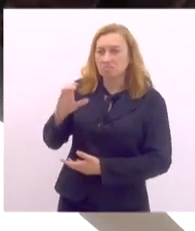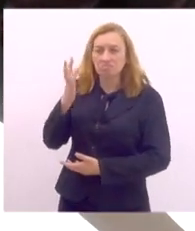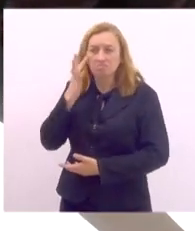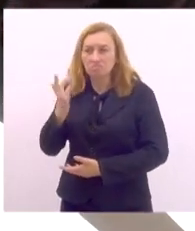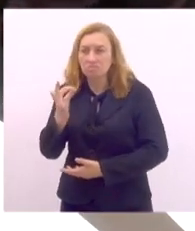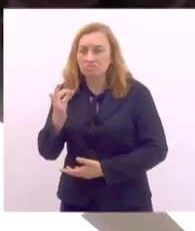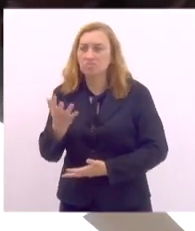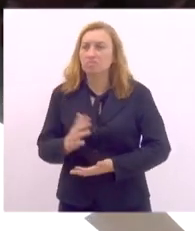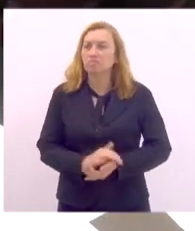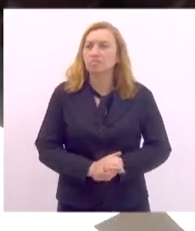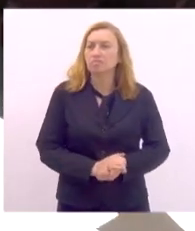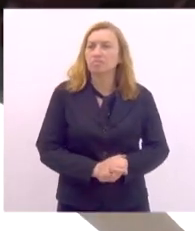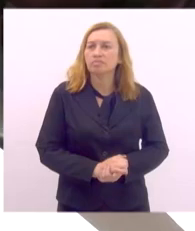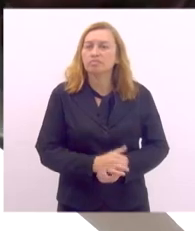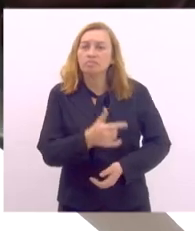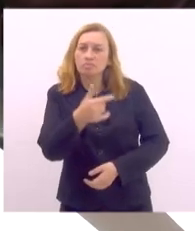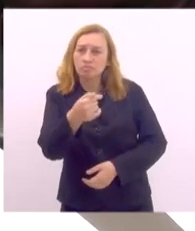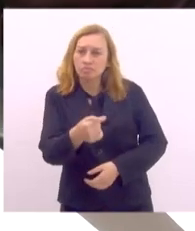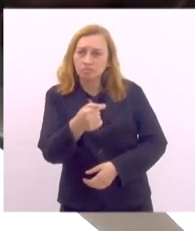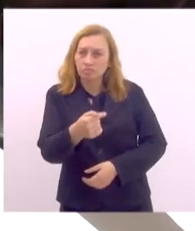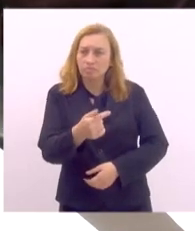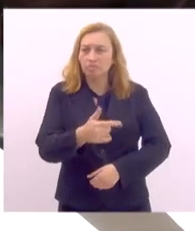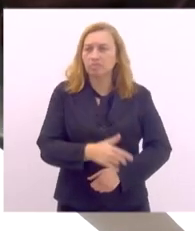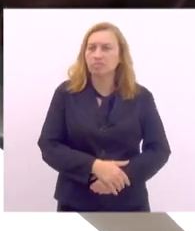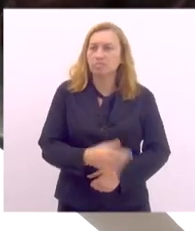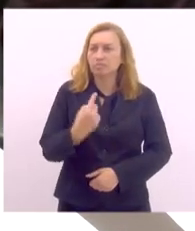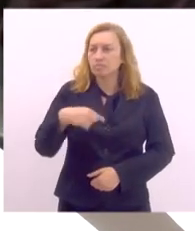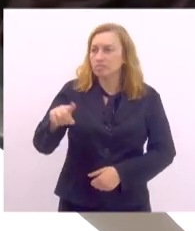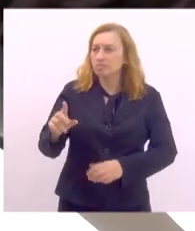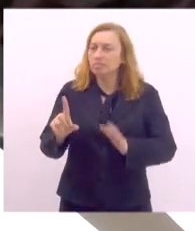está atendido... O 7º, lá